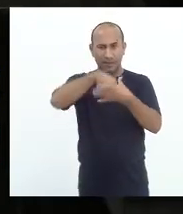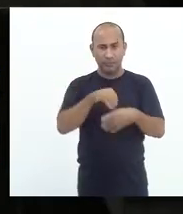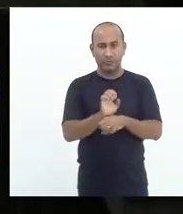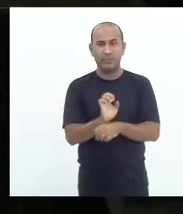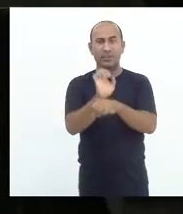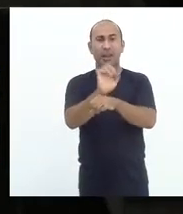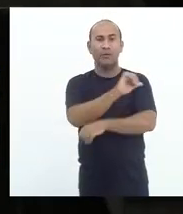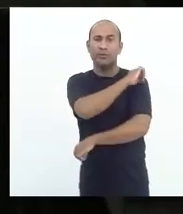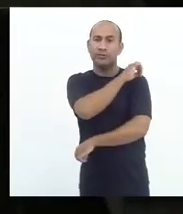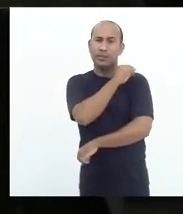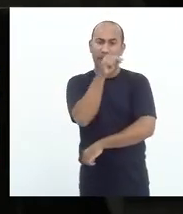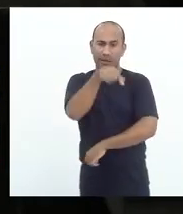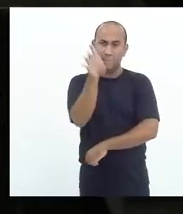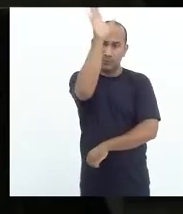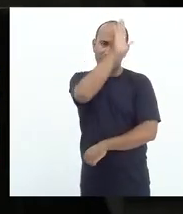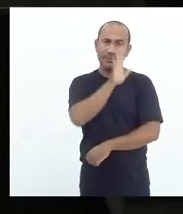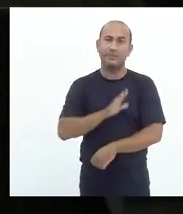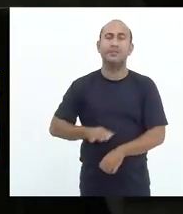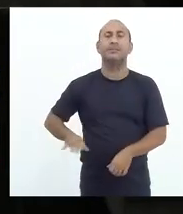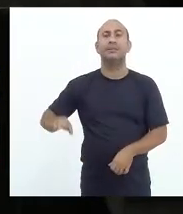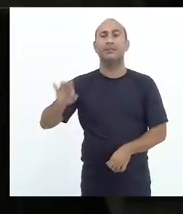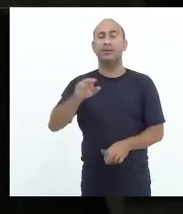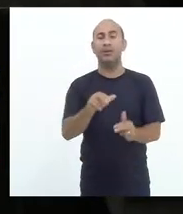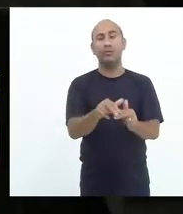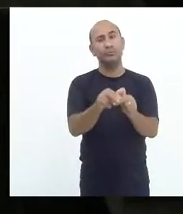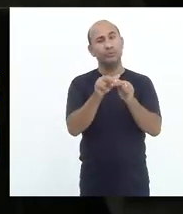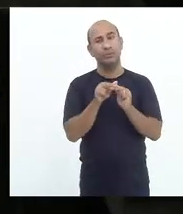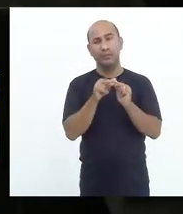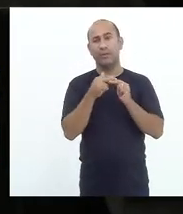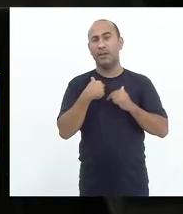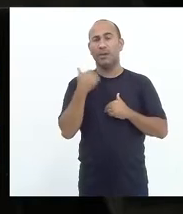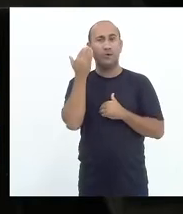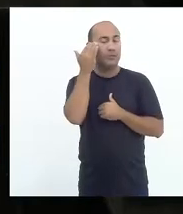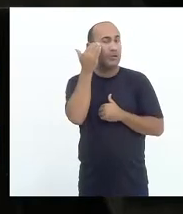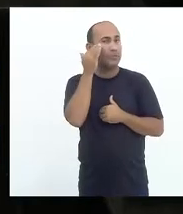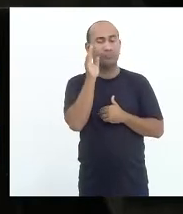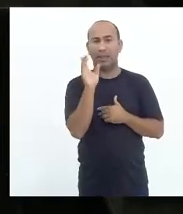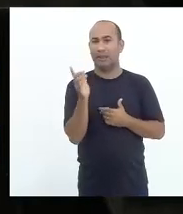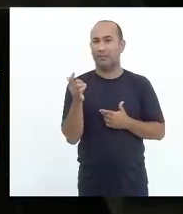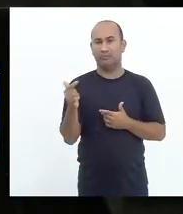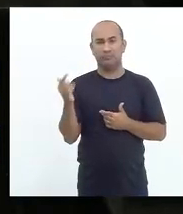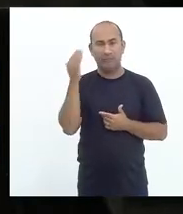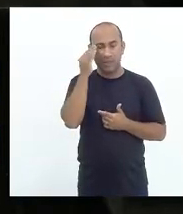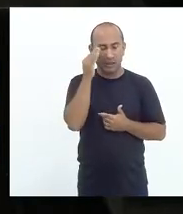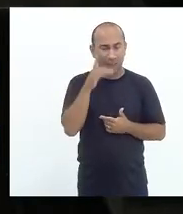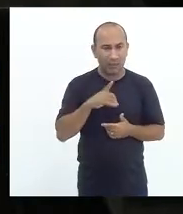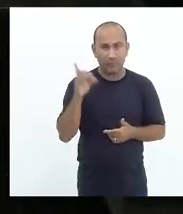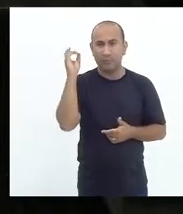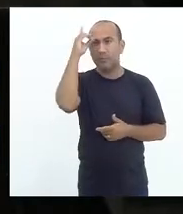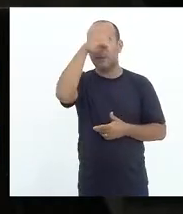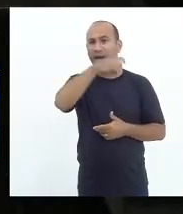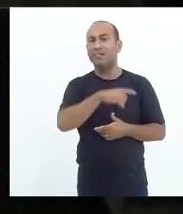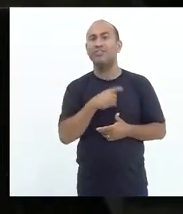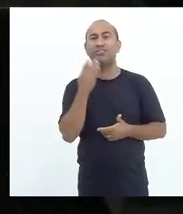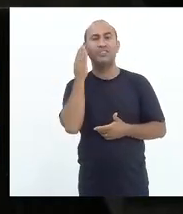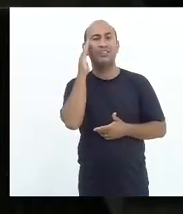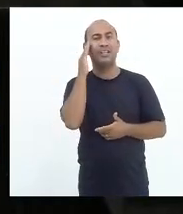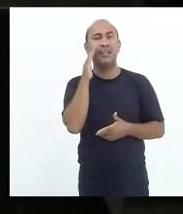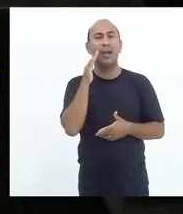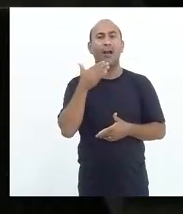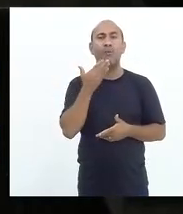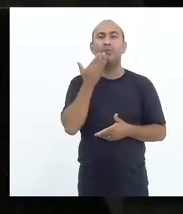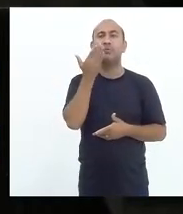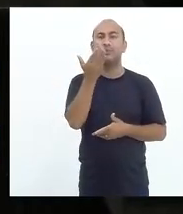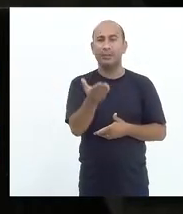vigor no Brasil. Portanto, não estou entendendo, tenho dificuldade de compreender a